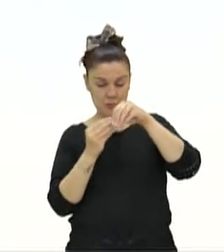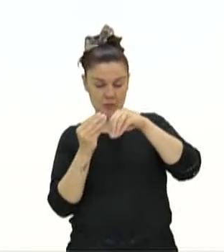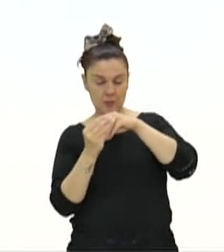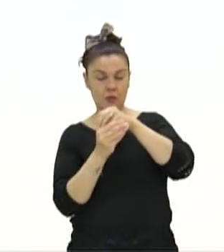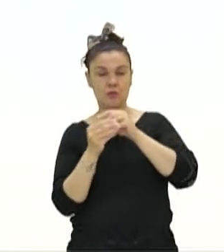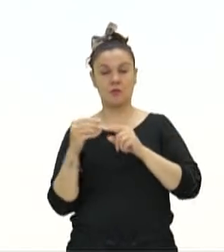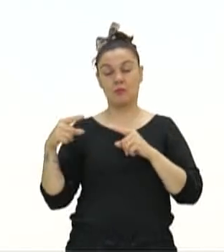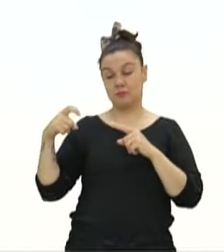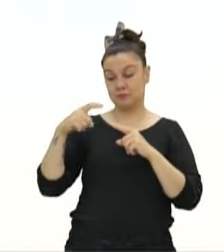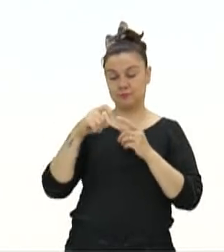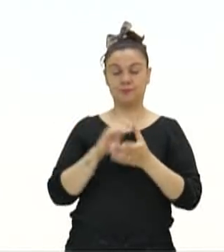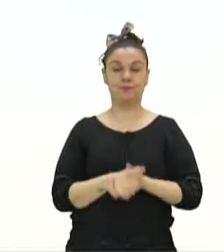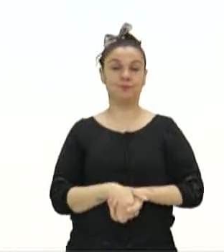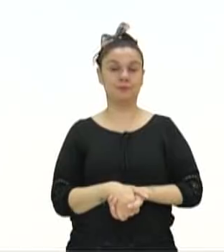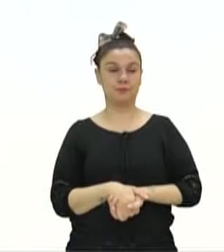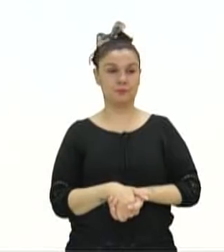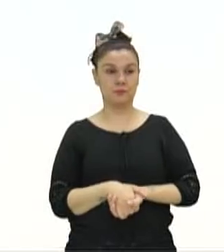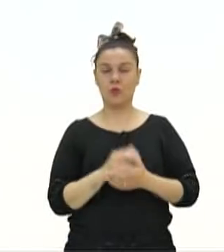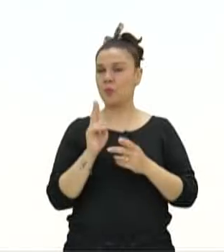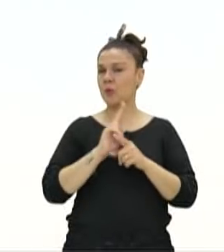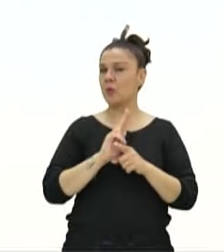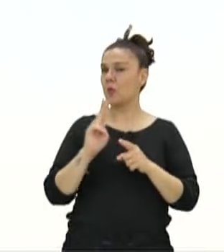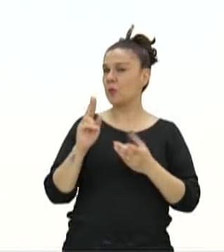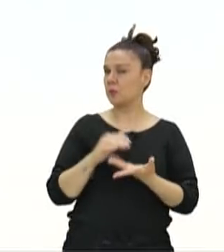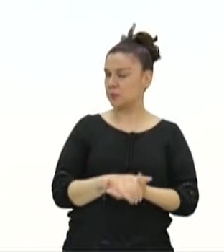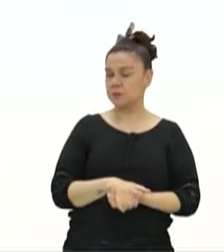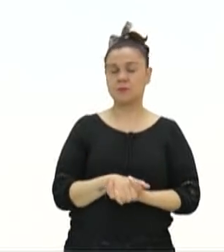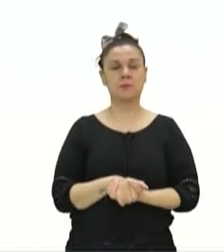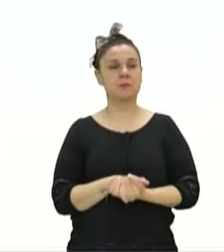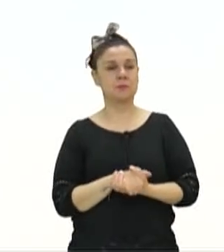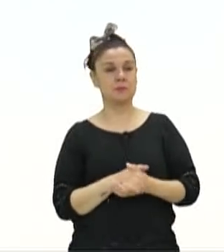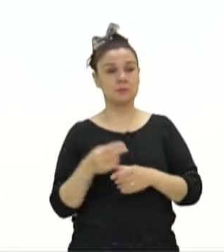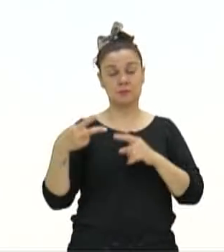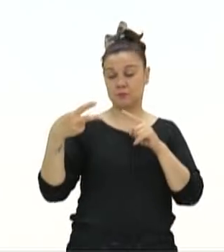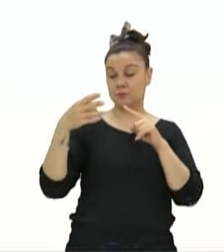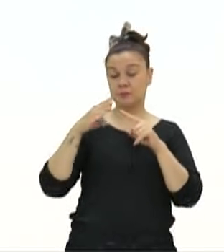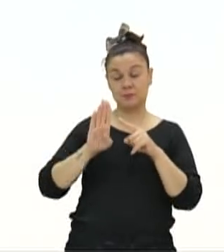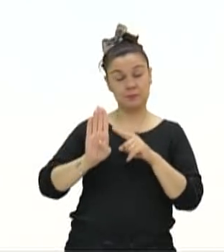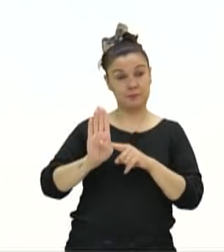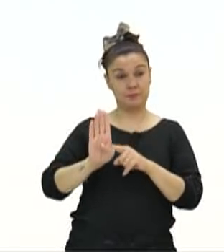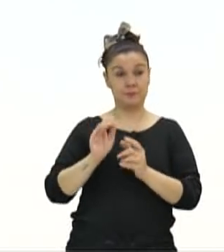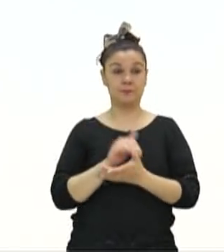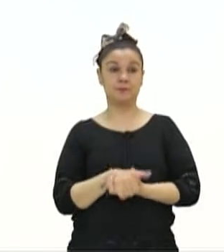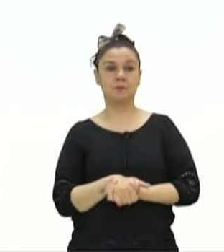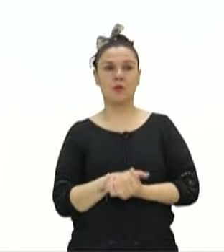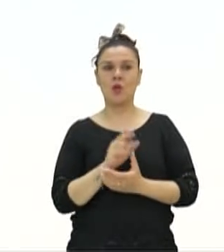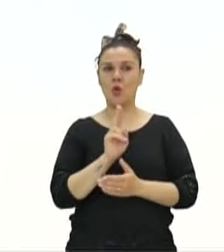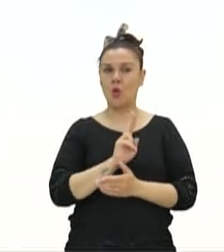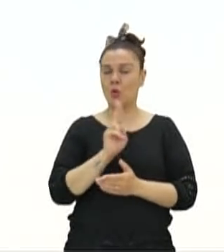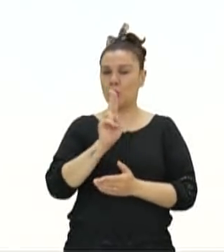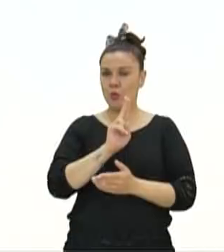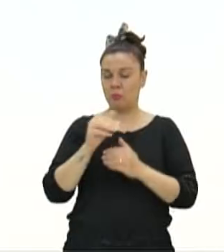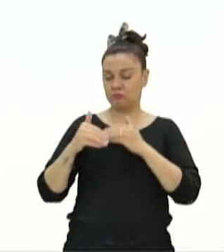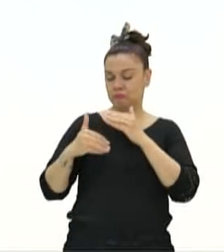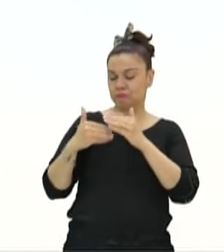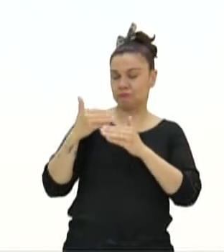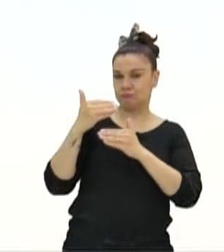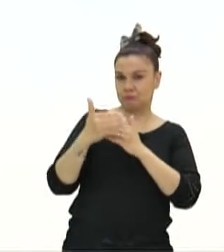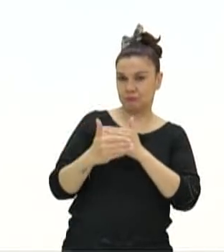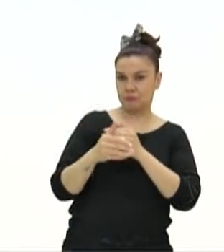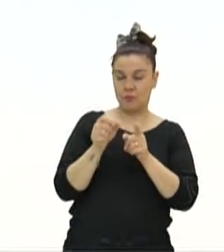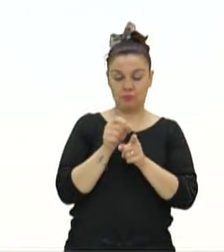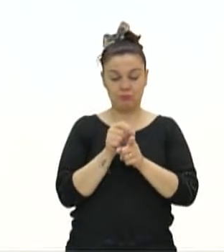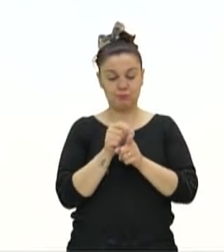e espermatozoide? Esse conjunto aí, que nome é dado? Na letra B, qual o nome do processo